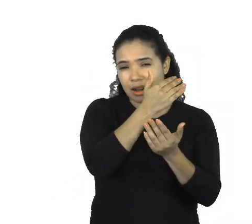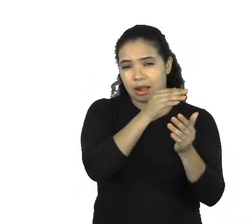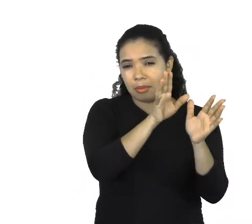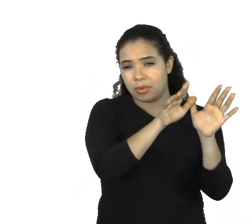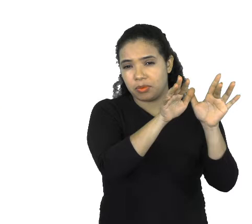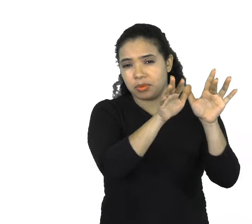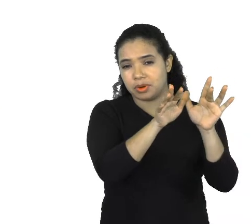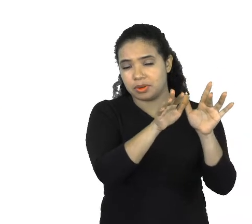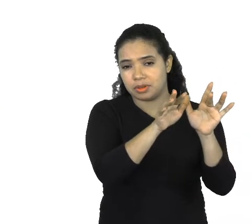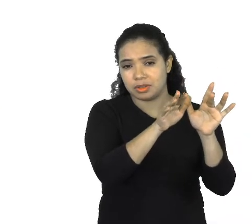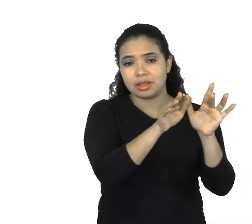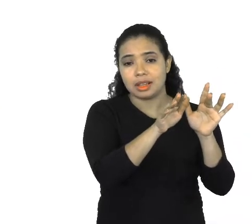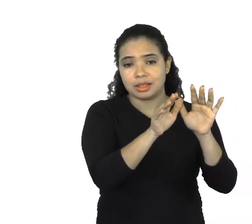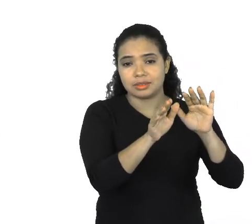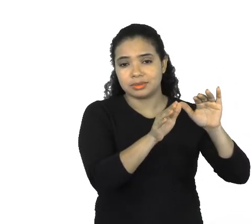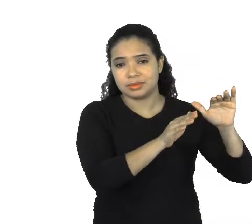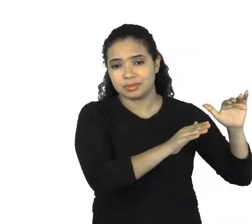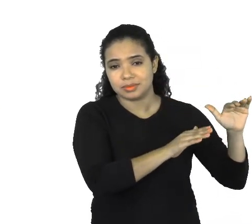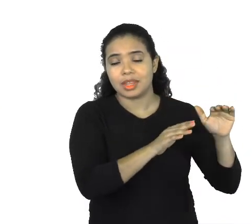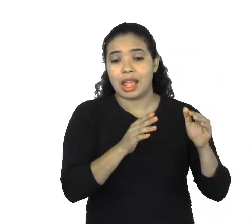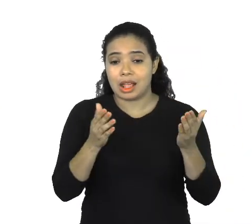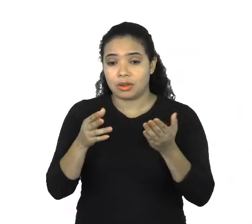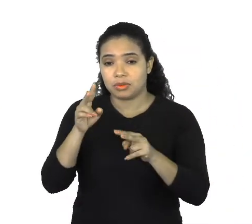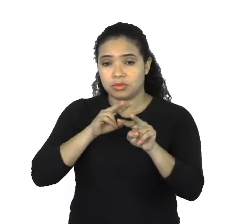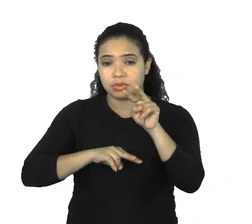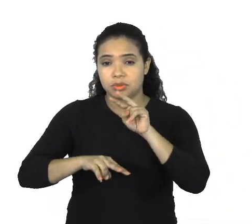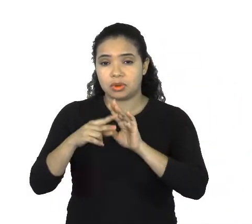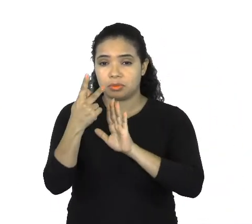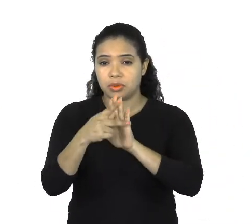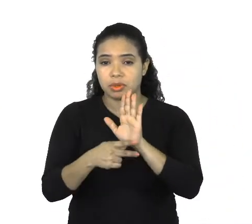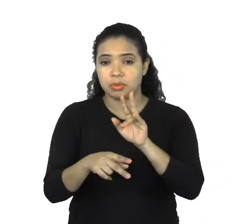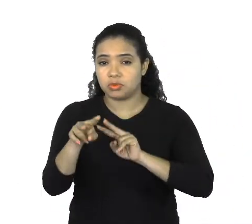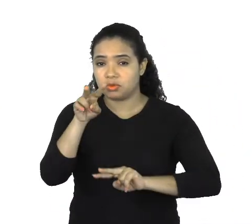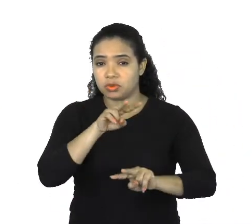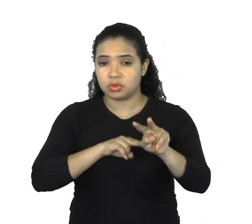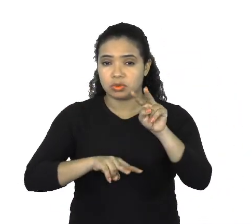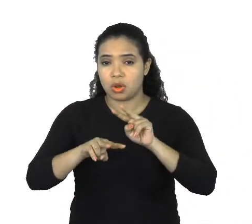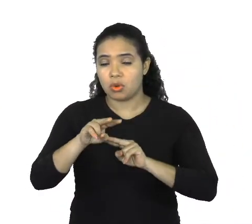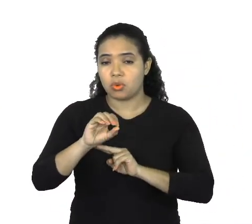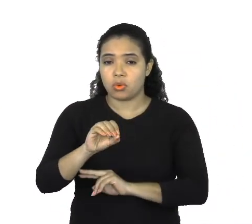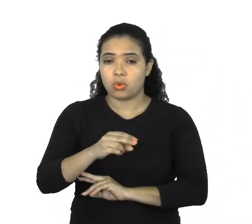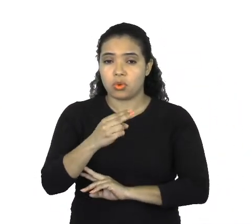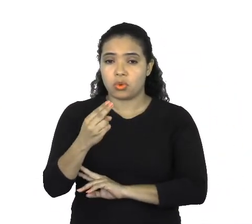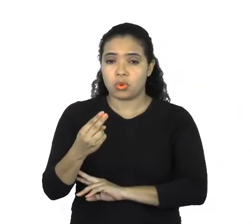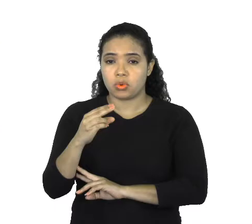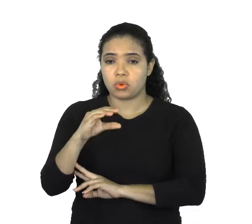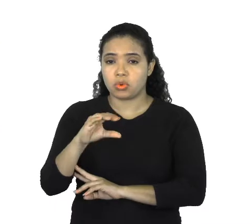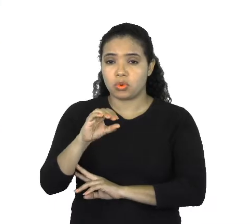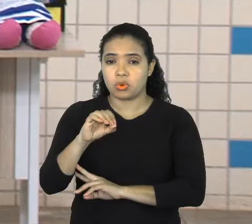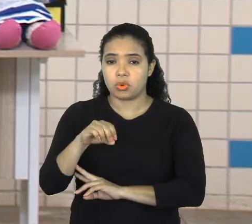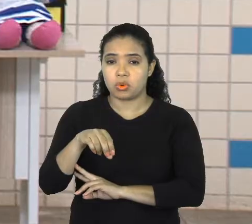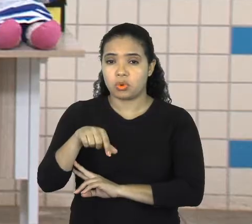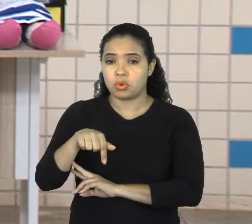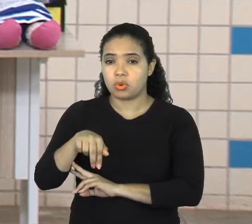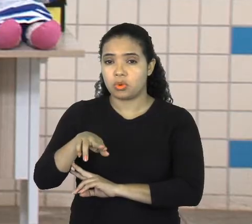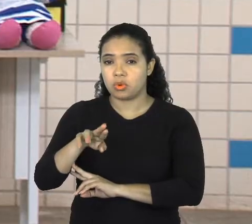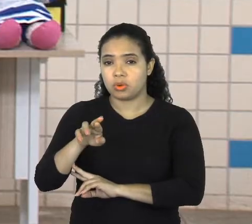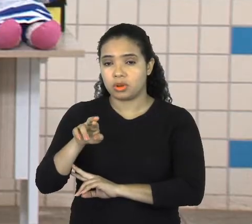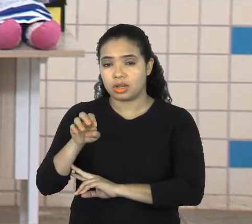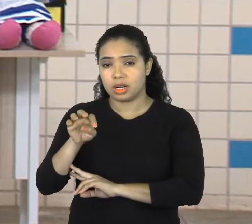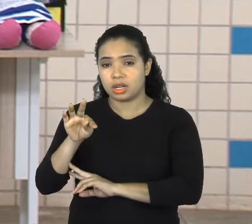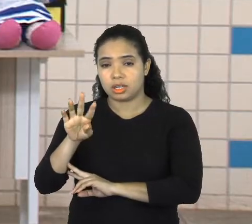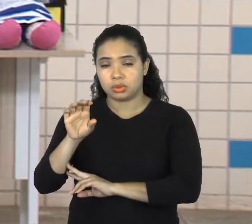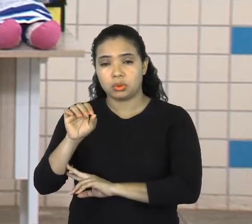que ele é visual, ele é mais concreto. O poema visual, o poema concreto, criança, ele traz uma estrutura, um formato. Que forma